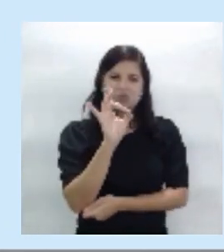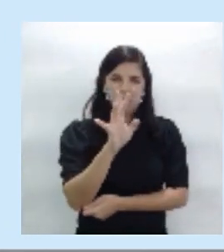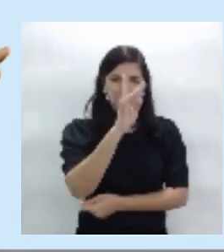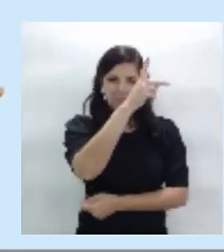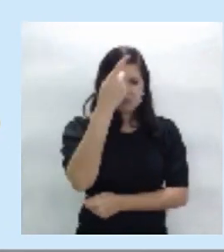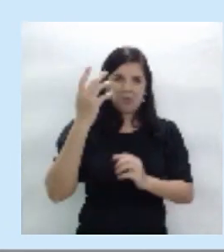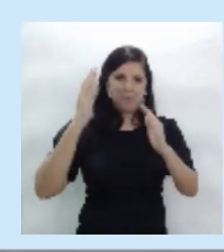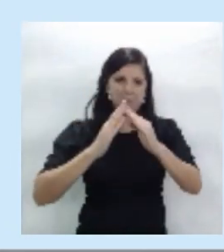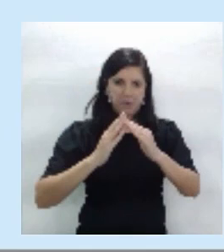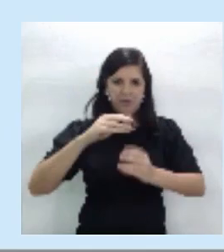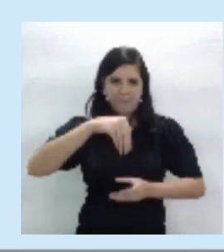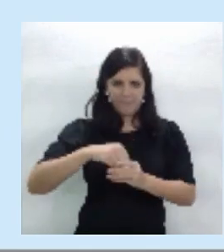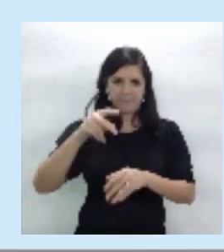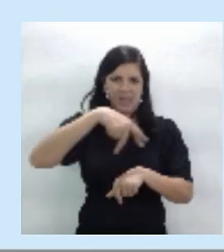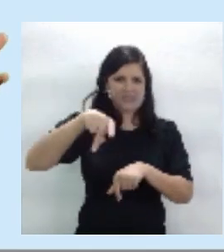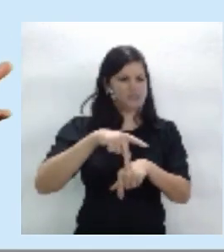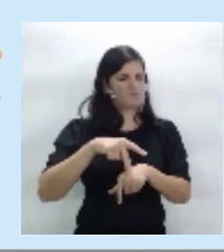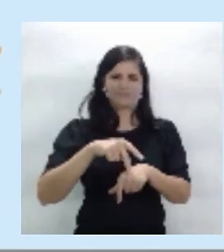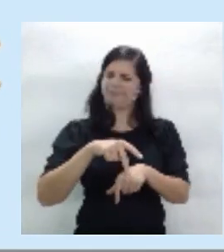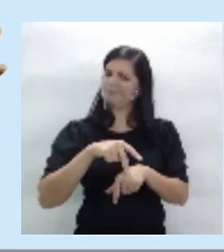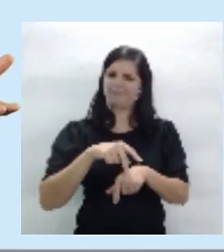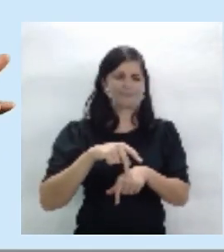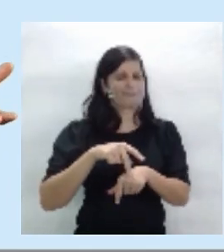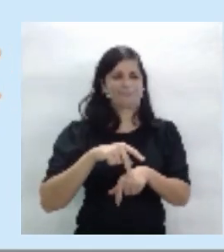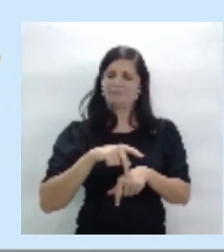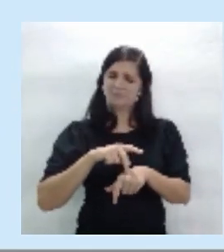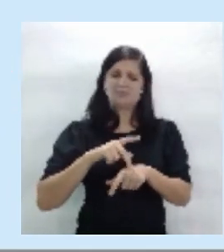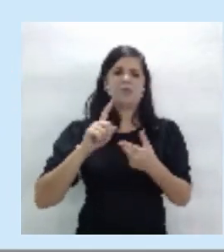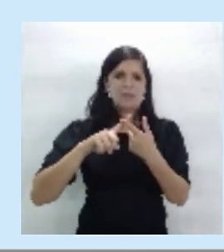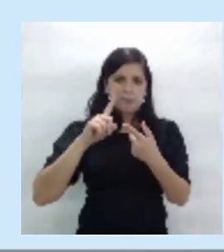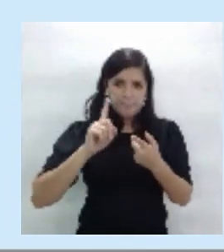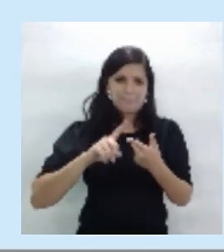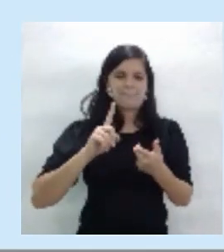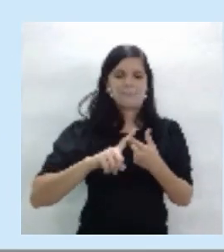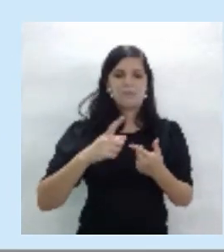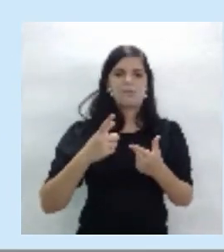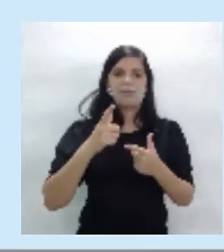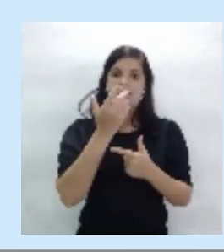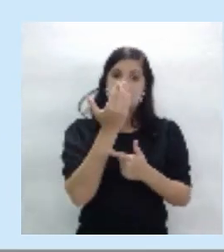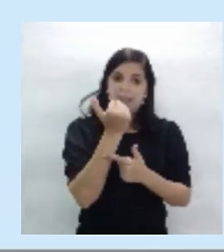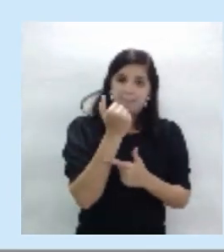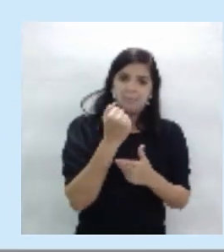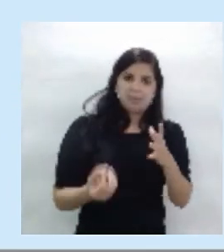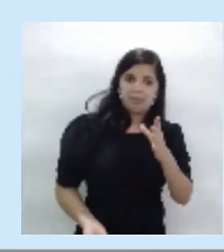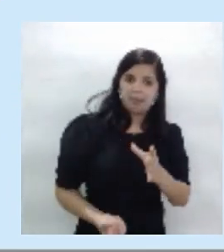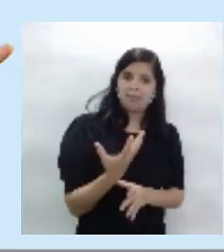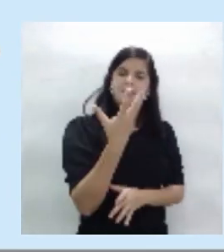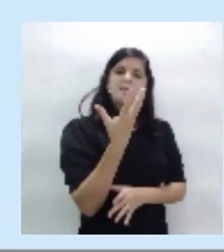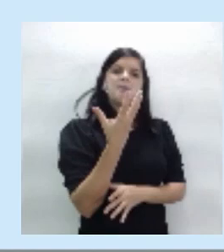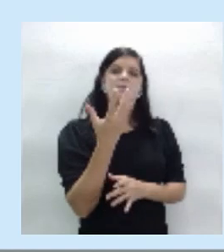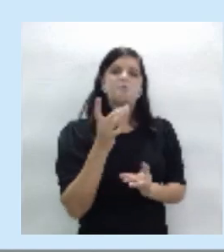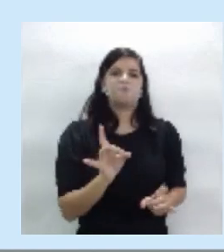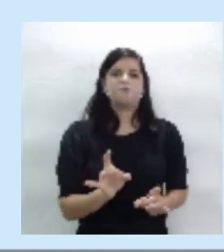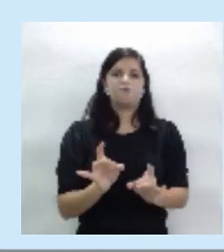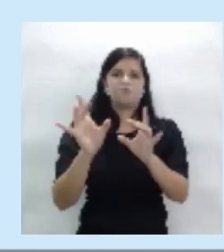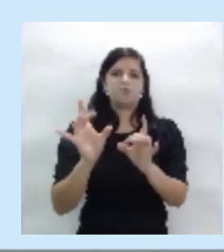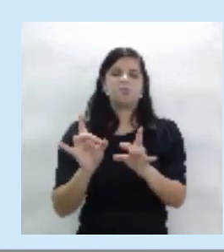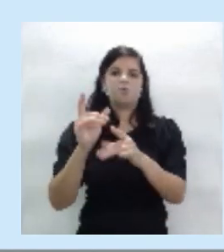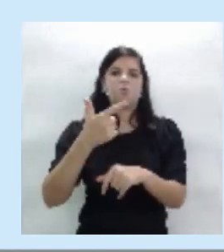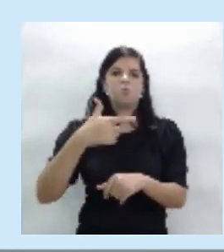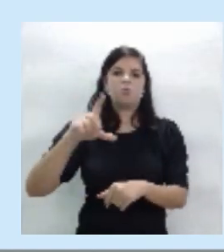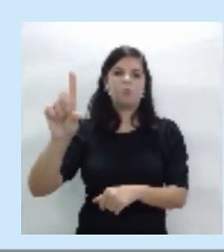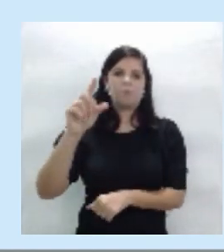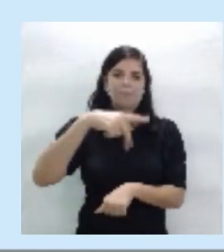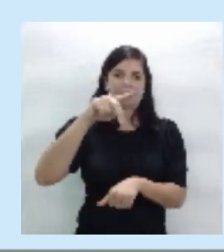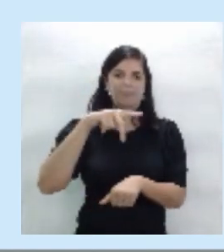seus habitantes, tá? Para as pessoas que moram na América Latina. Elas também produzem alimentos que são